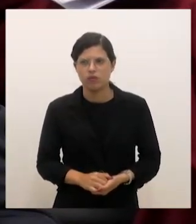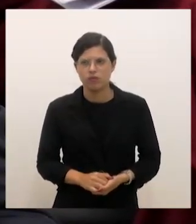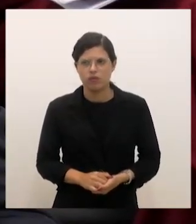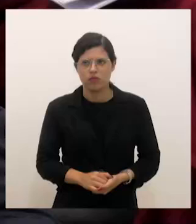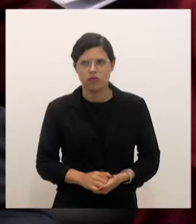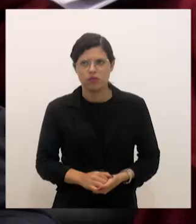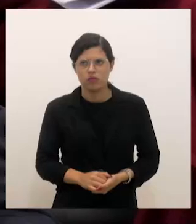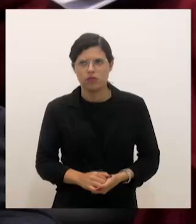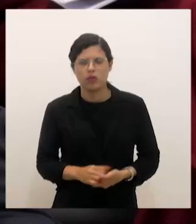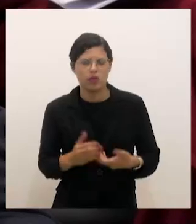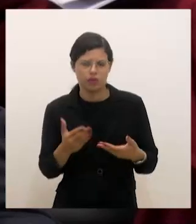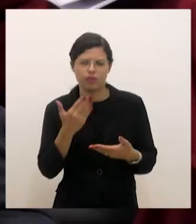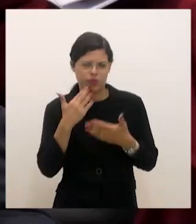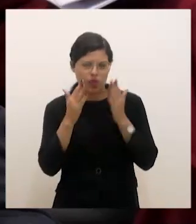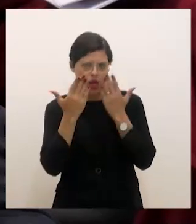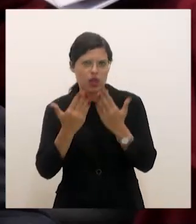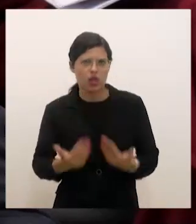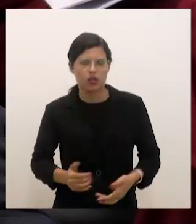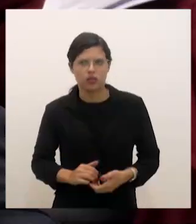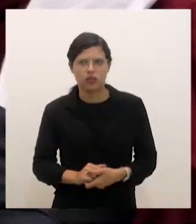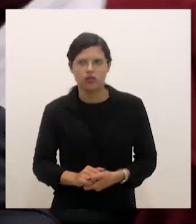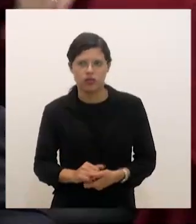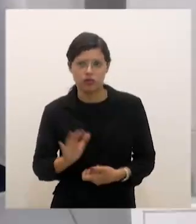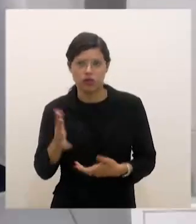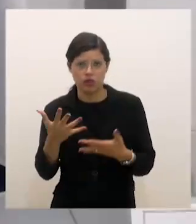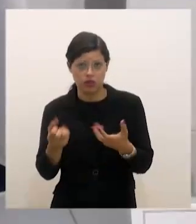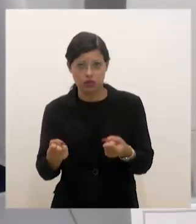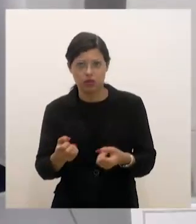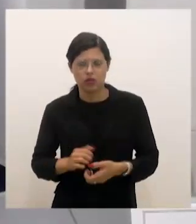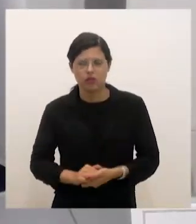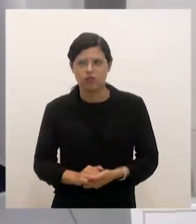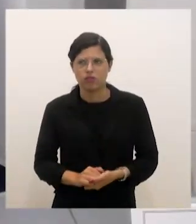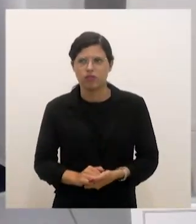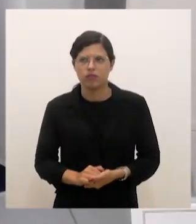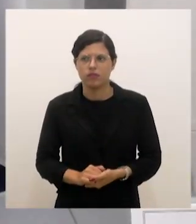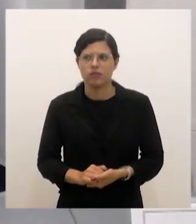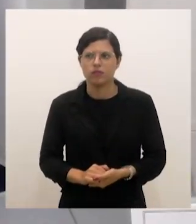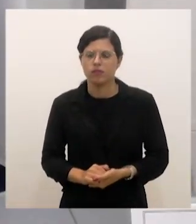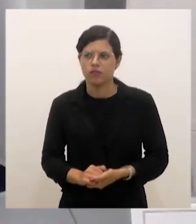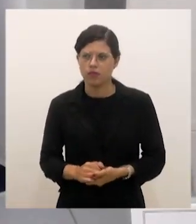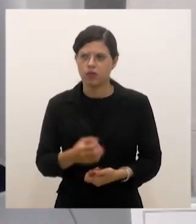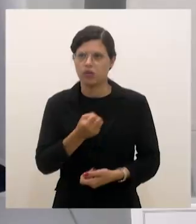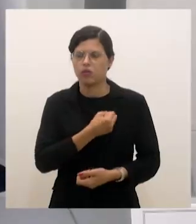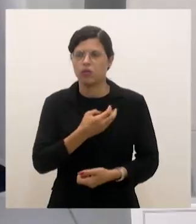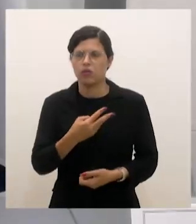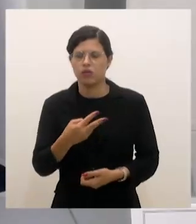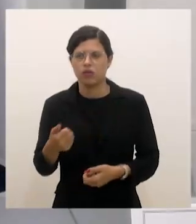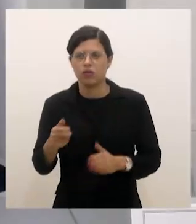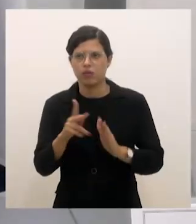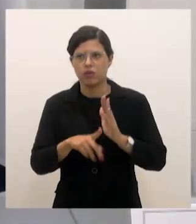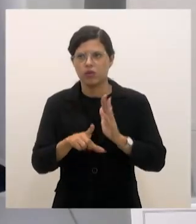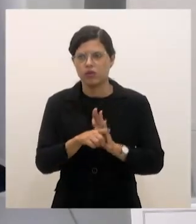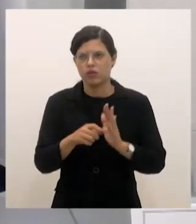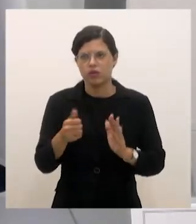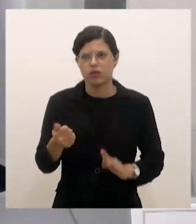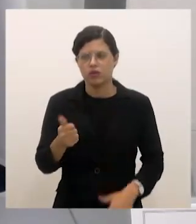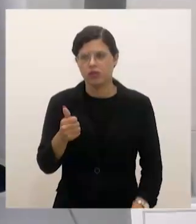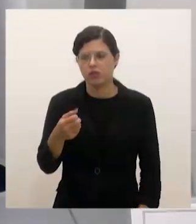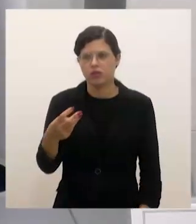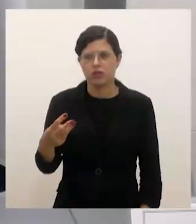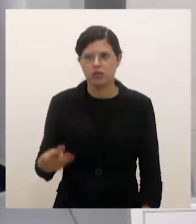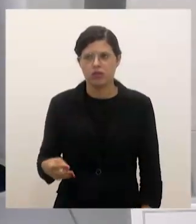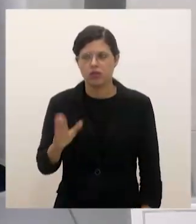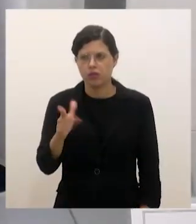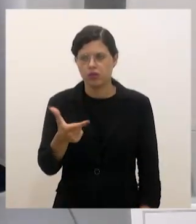Eu gostaria de pedir vista, senhor presidente. Já está deferida, deputado Cosolino. Passo ao 31 da pauta, projeto de lei 113/19, de autoria do